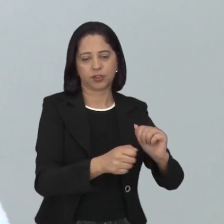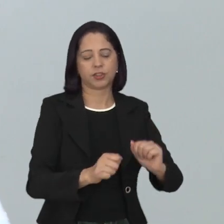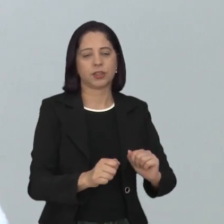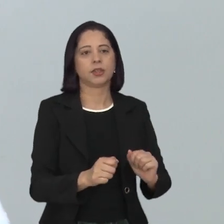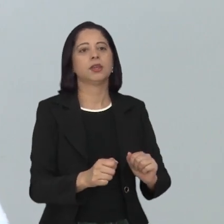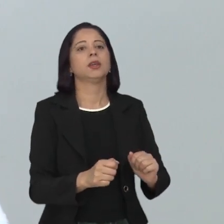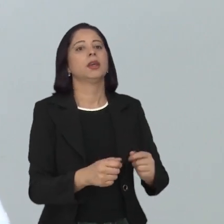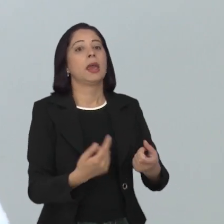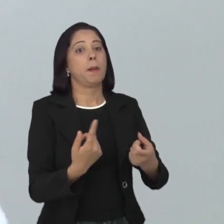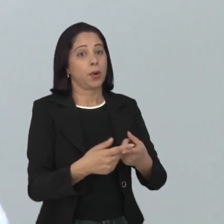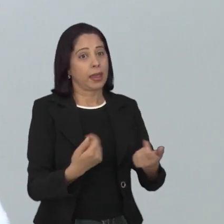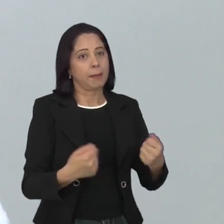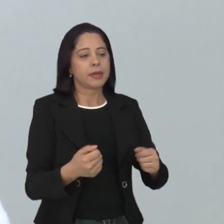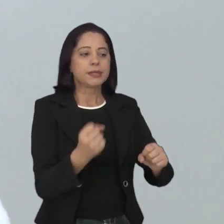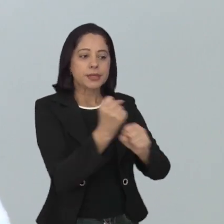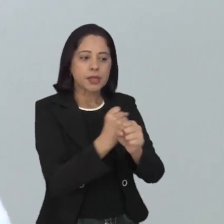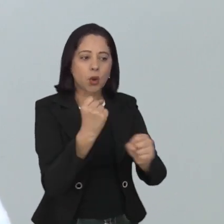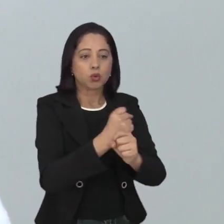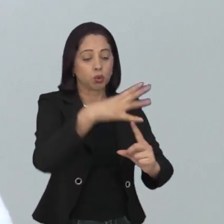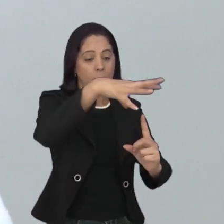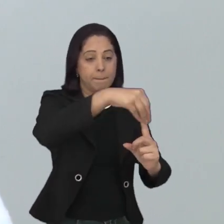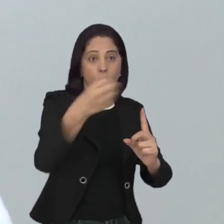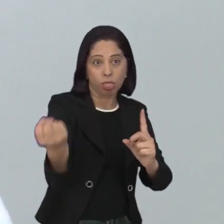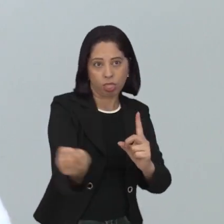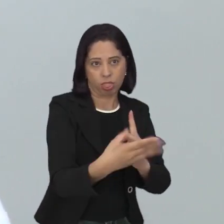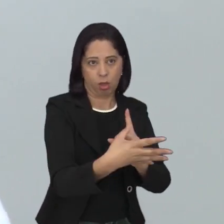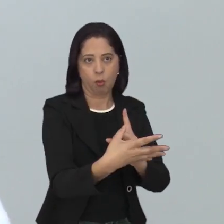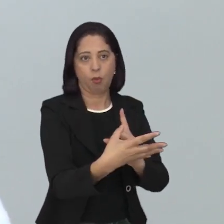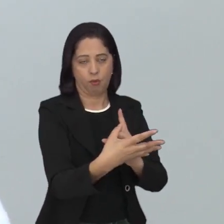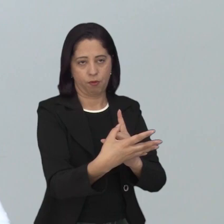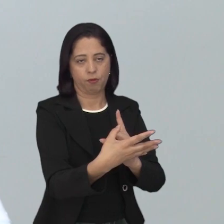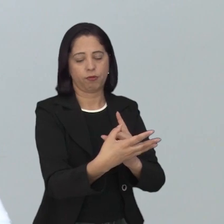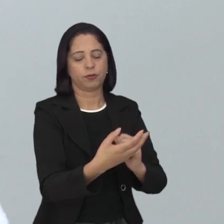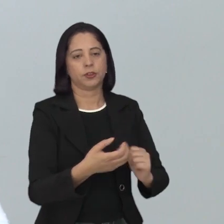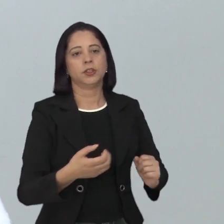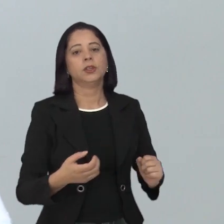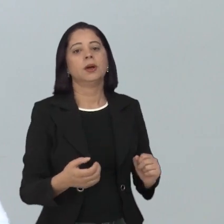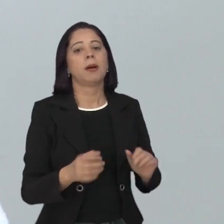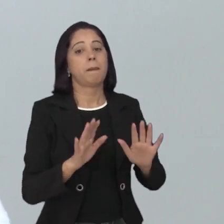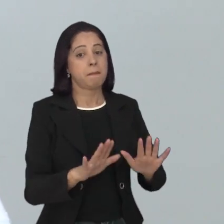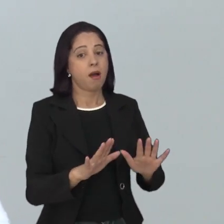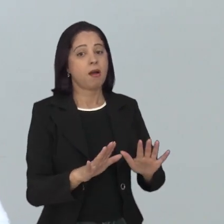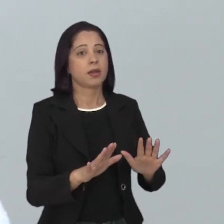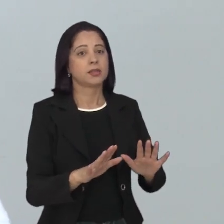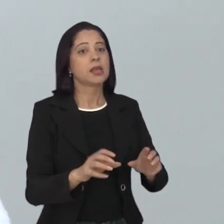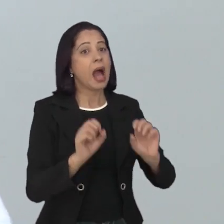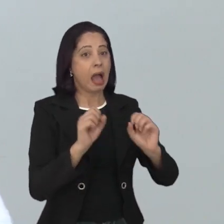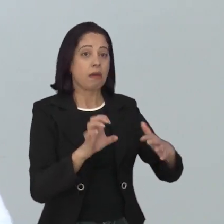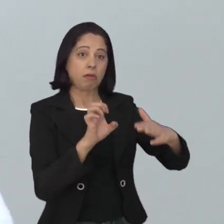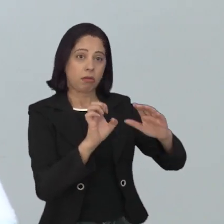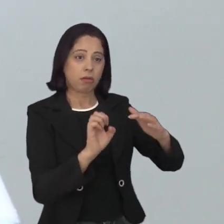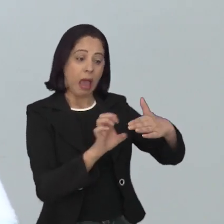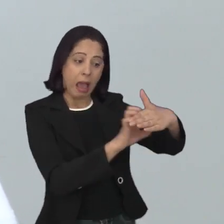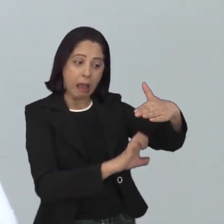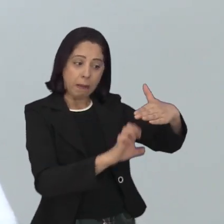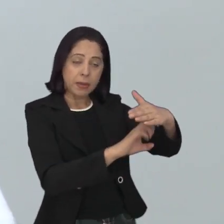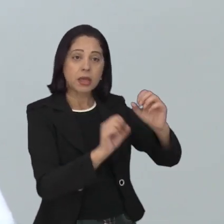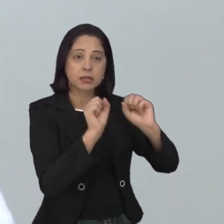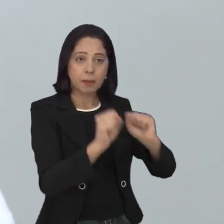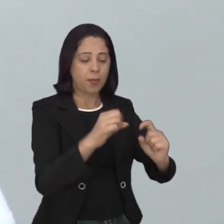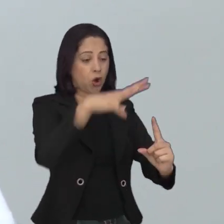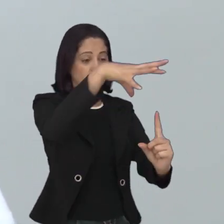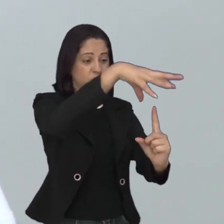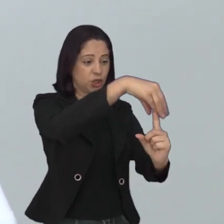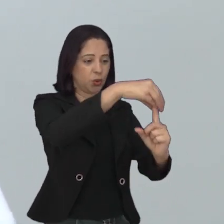novos né que vai vão vão aparecendo conforme a demanda da da cidade eh mas trazer a publicidade também de uma